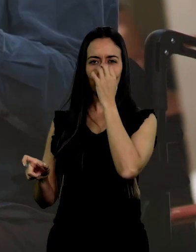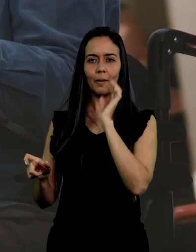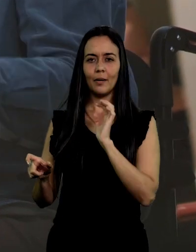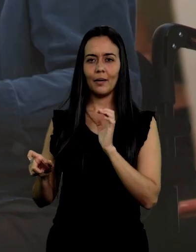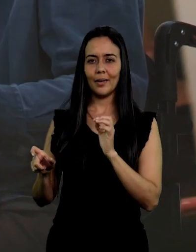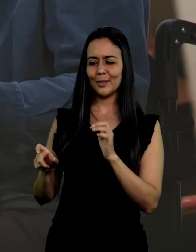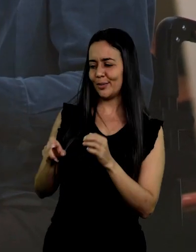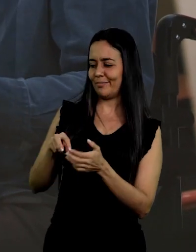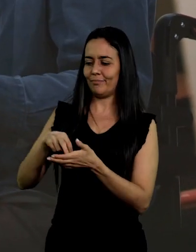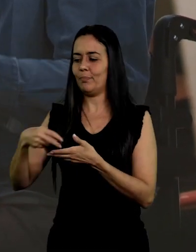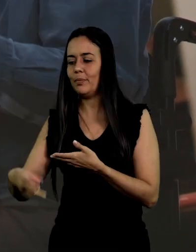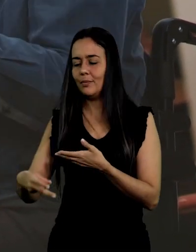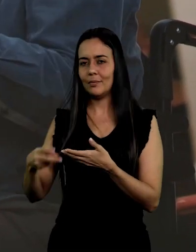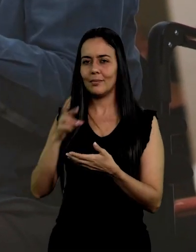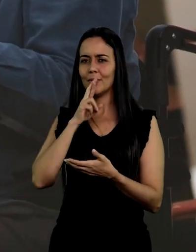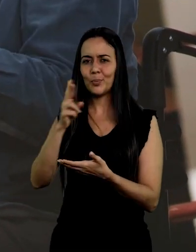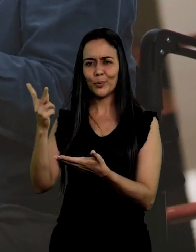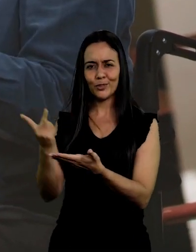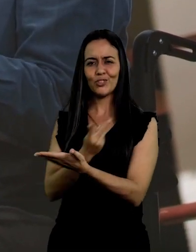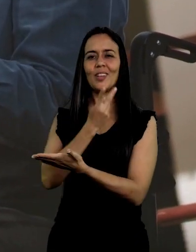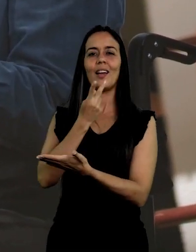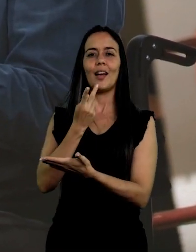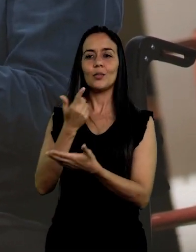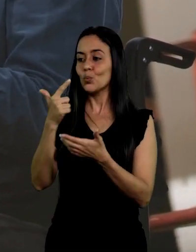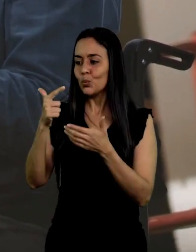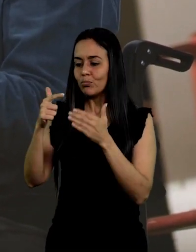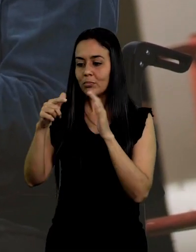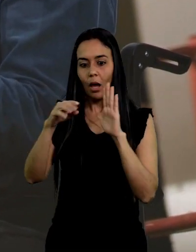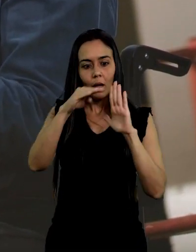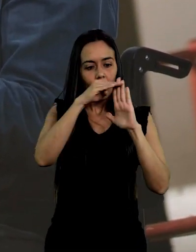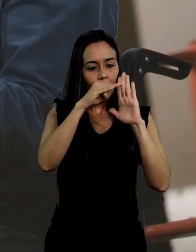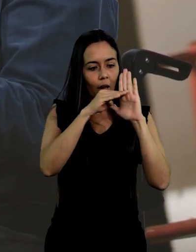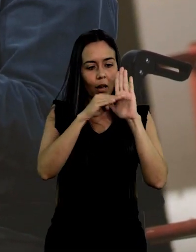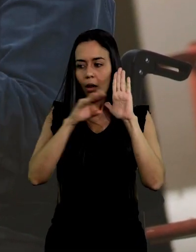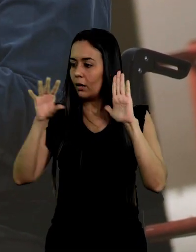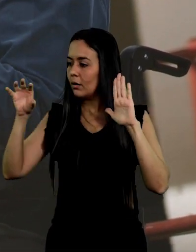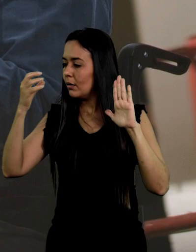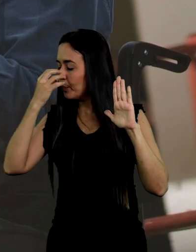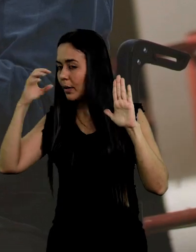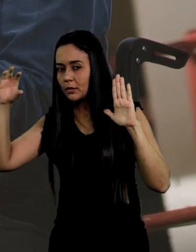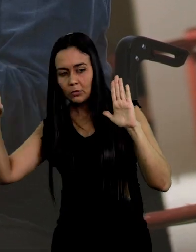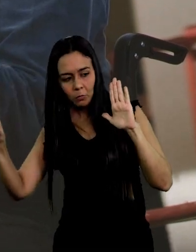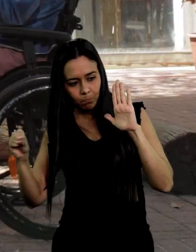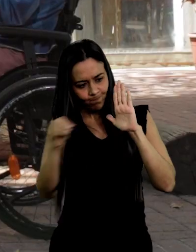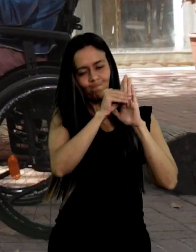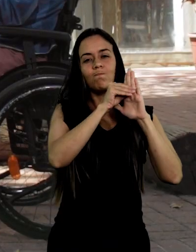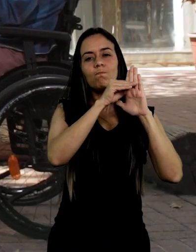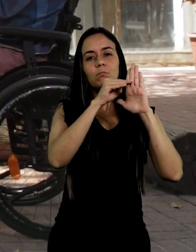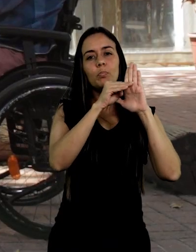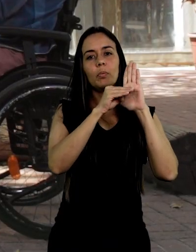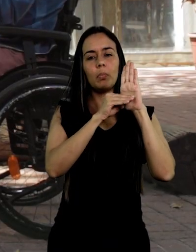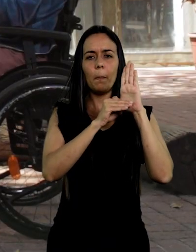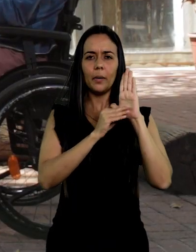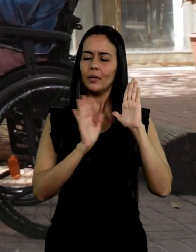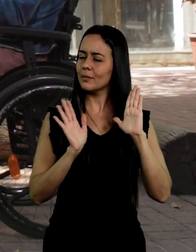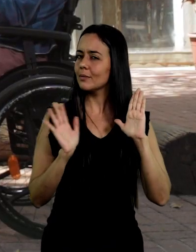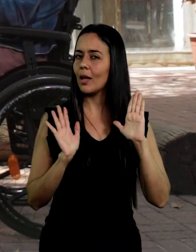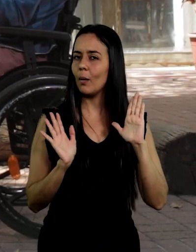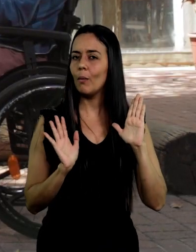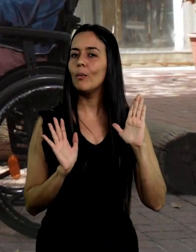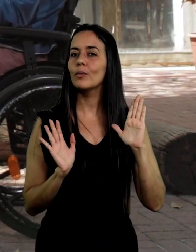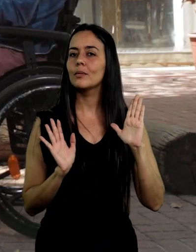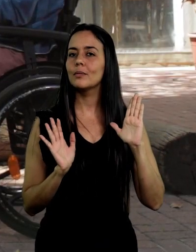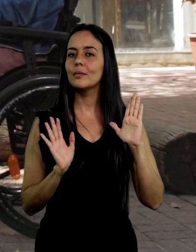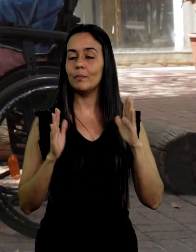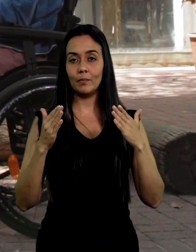resposta, a resposta dele é errada. Então, eu acho que o paradigma do palhaço é legal nesse sentido contestatório disso tudo que nós estamos